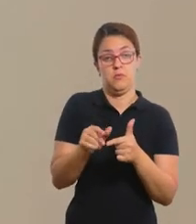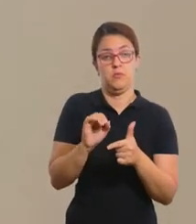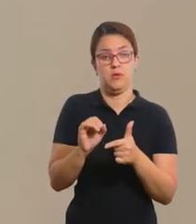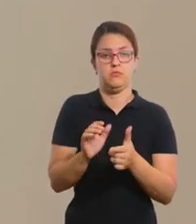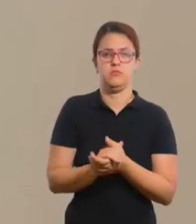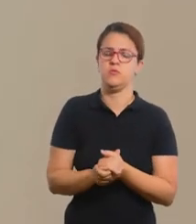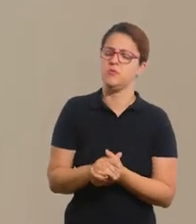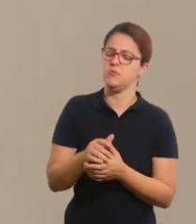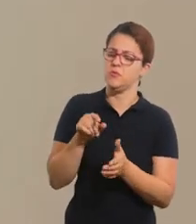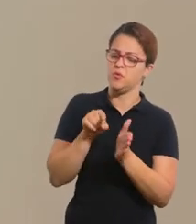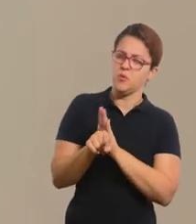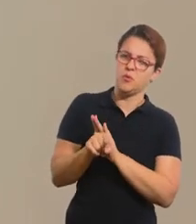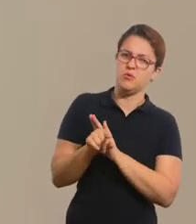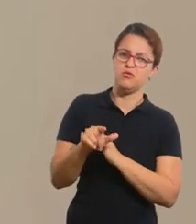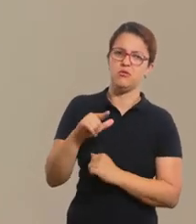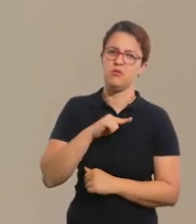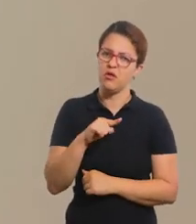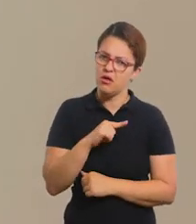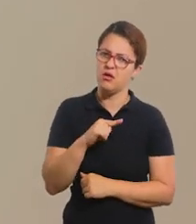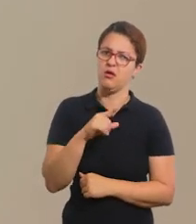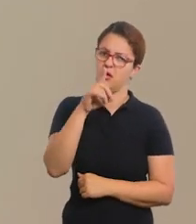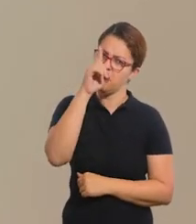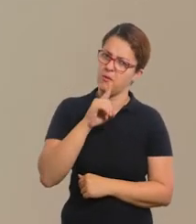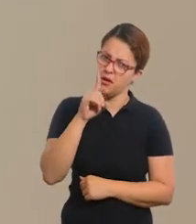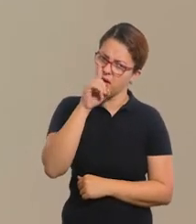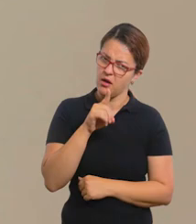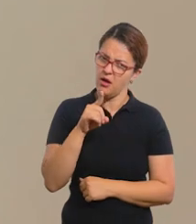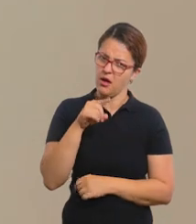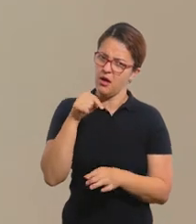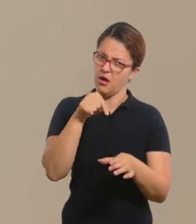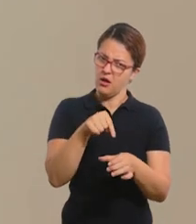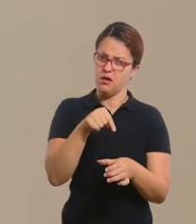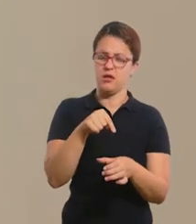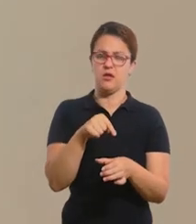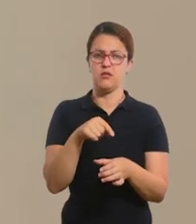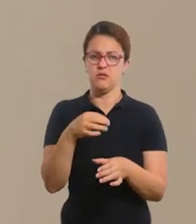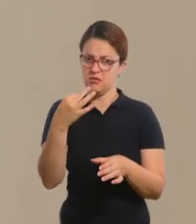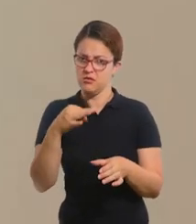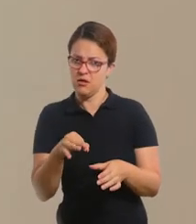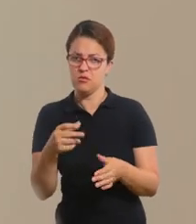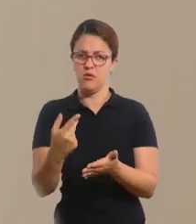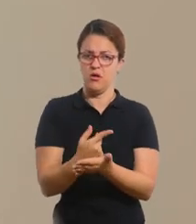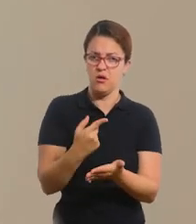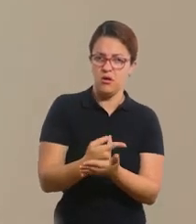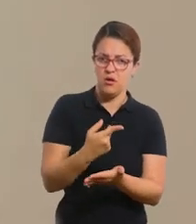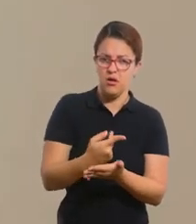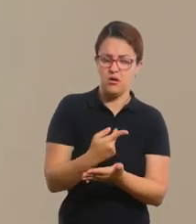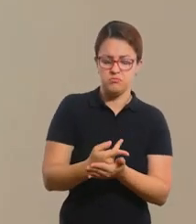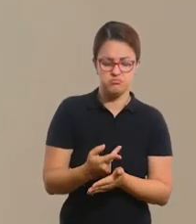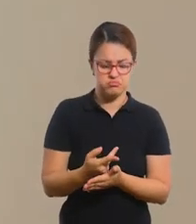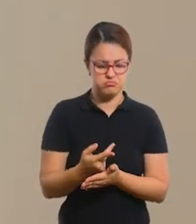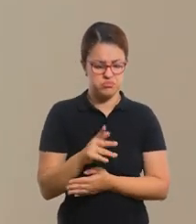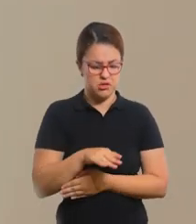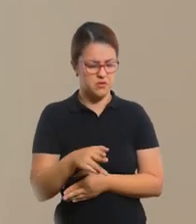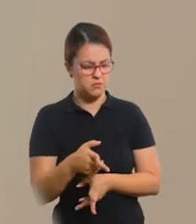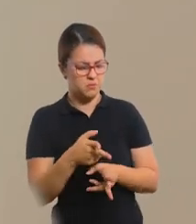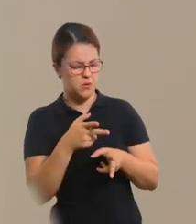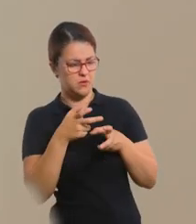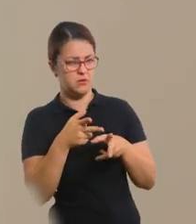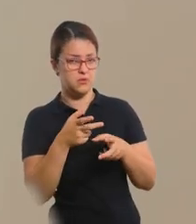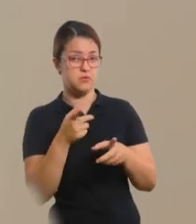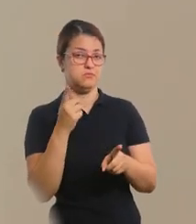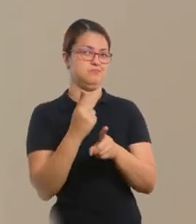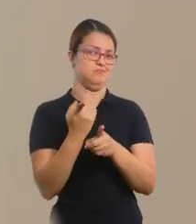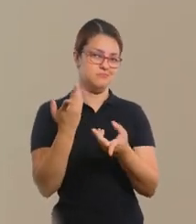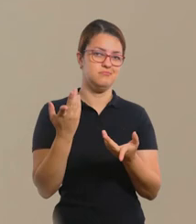algumas questões. Tem amarelo aqui pra gente encaixar? Será que tá certo? Então levanta algumas hipóteses para ele perceber e